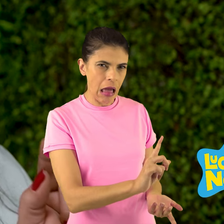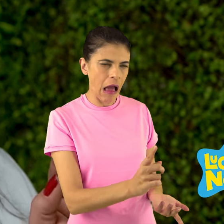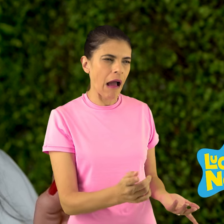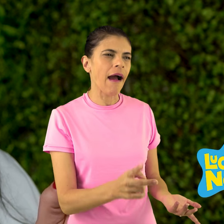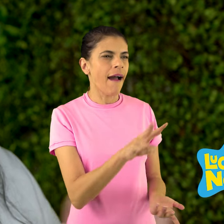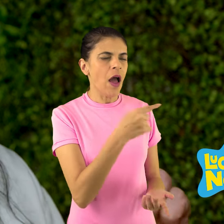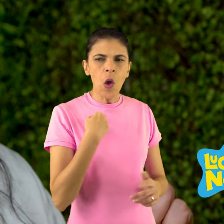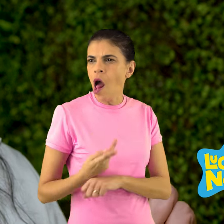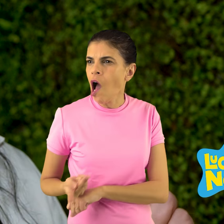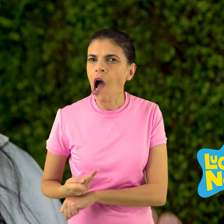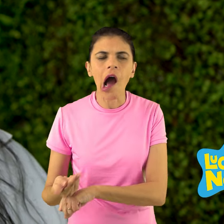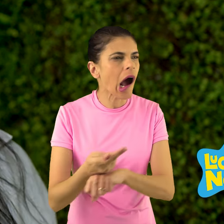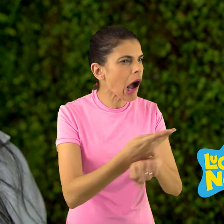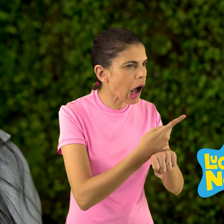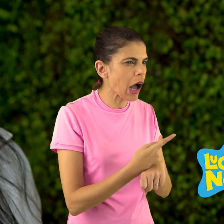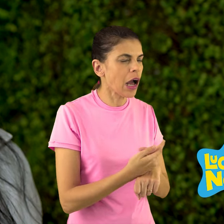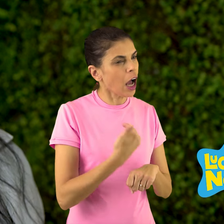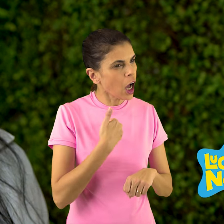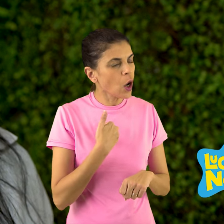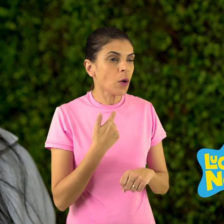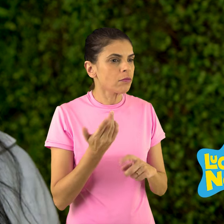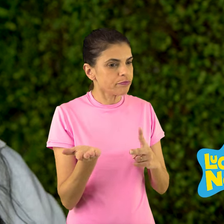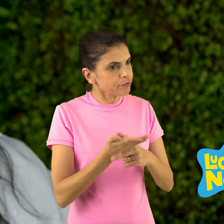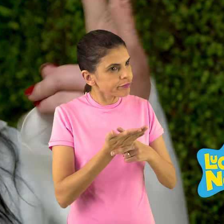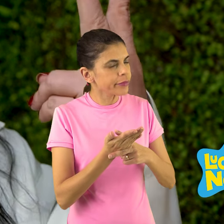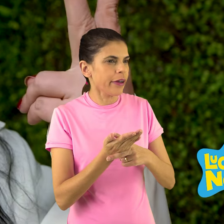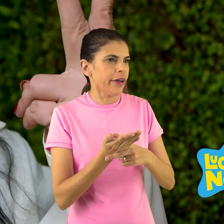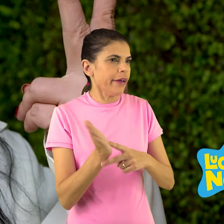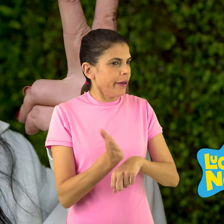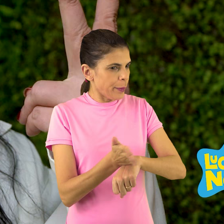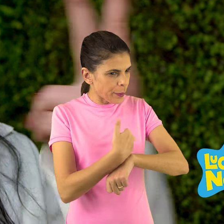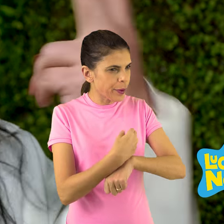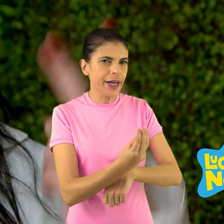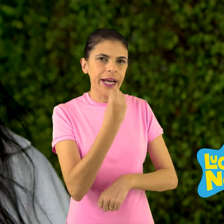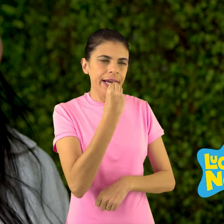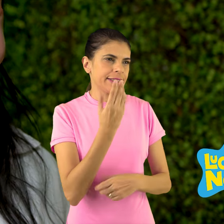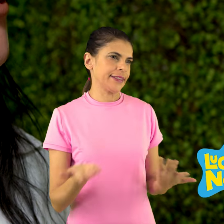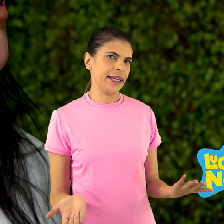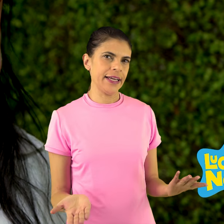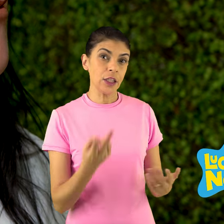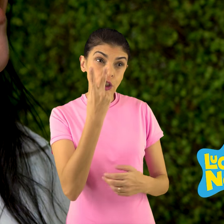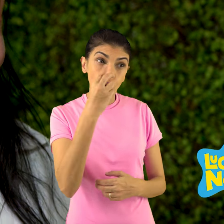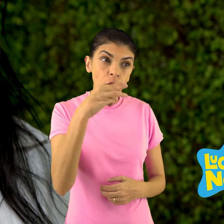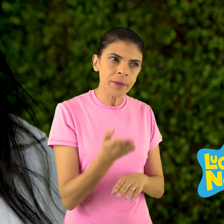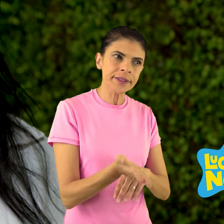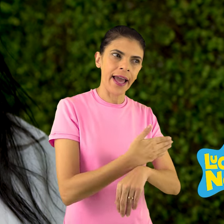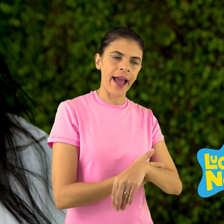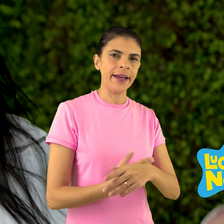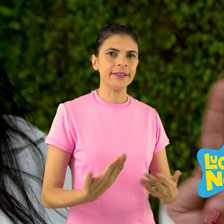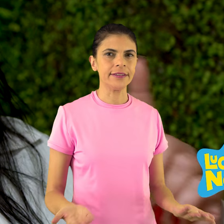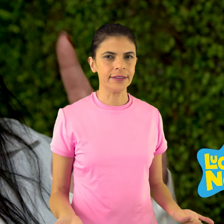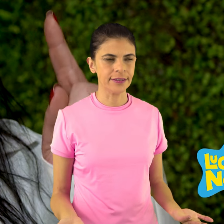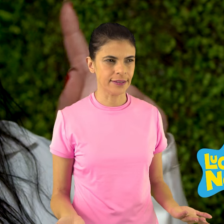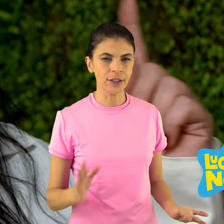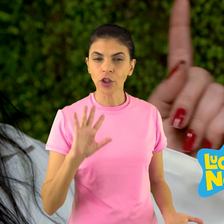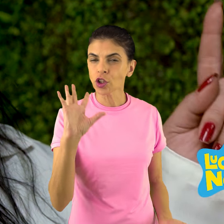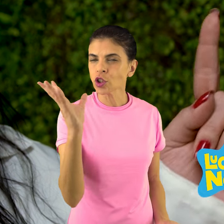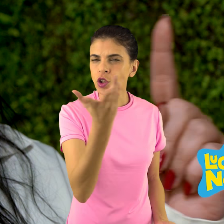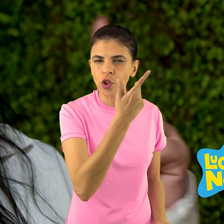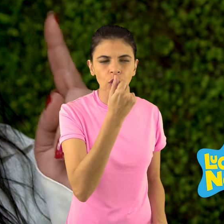encontrar vocês mais rápido, eu terminei o recreio 2 minutos antes do tempo normal. Todos